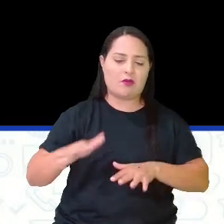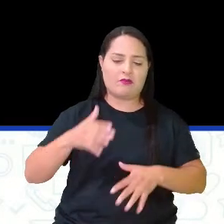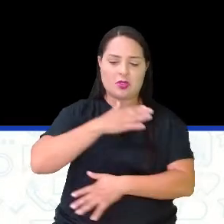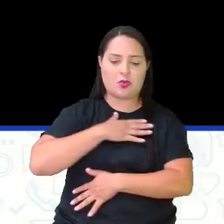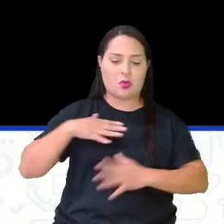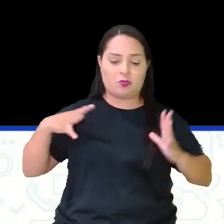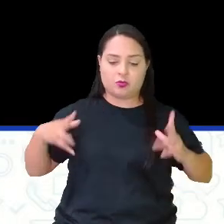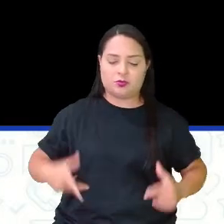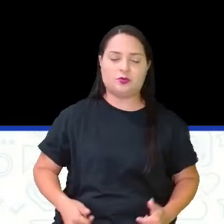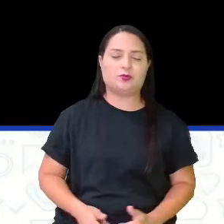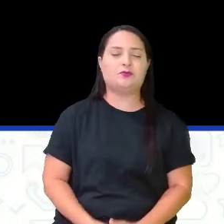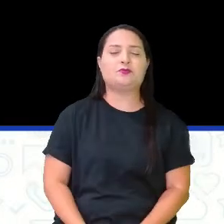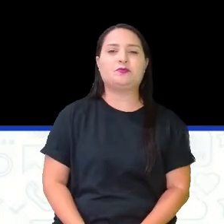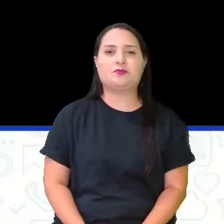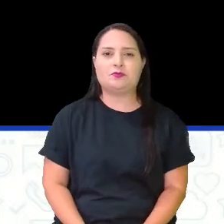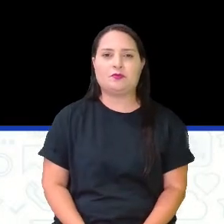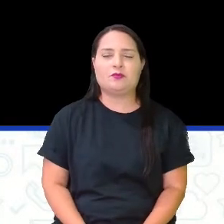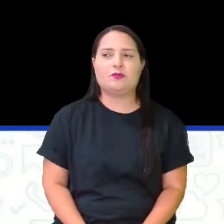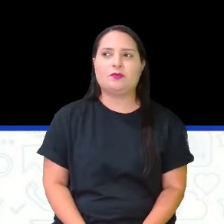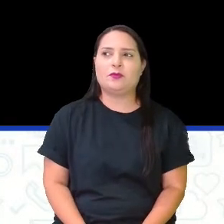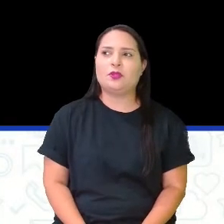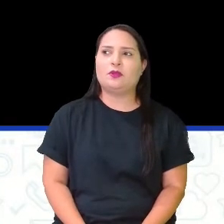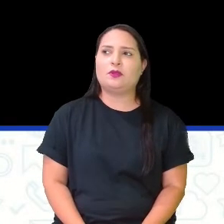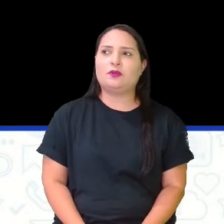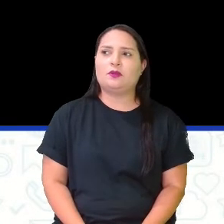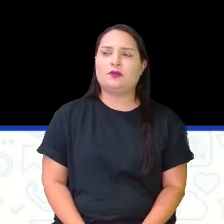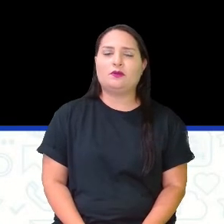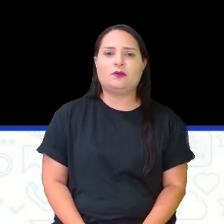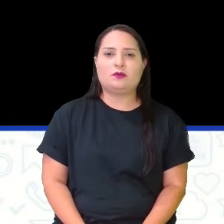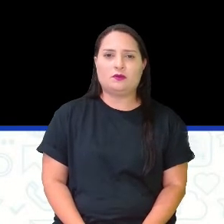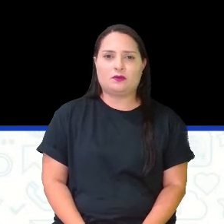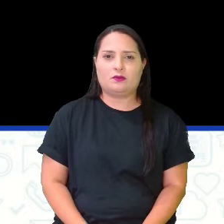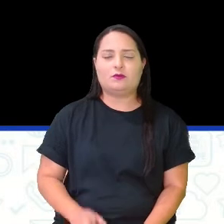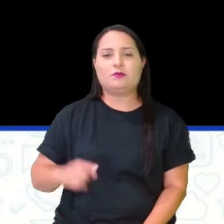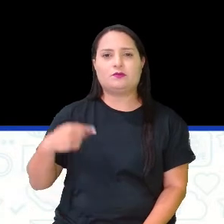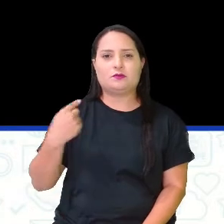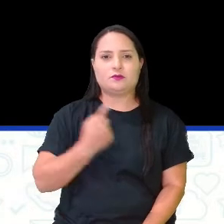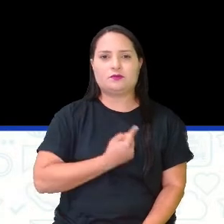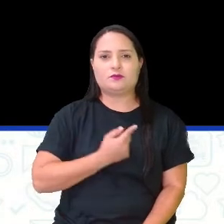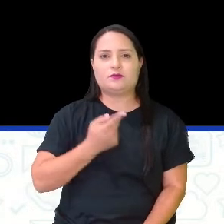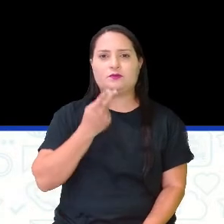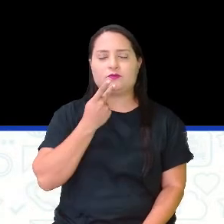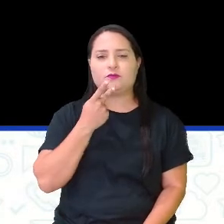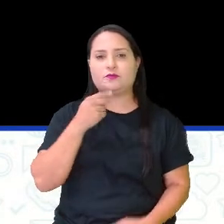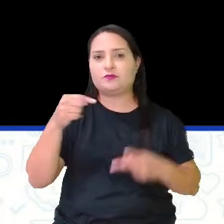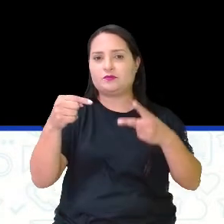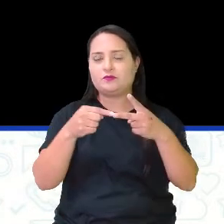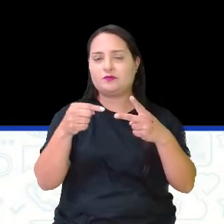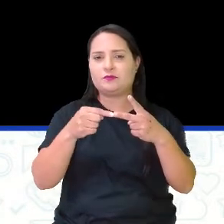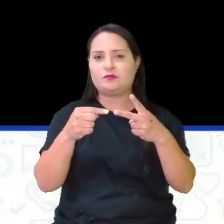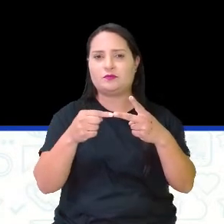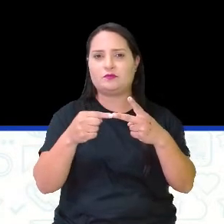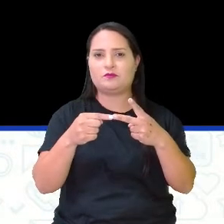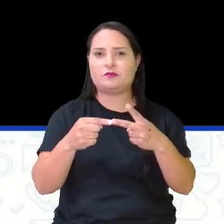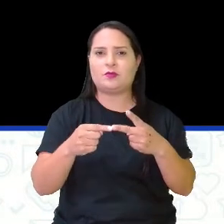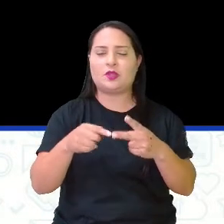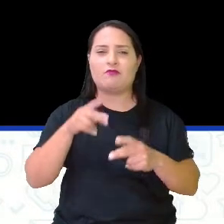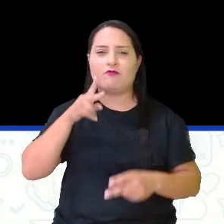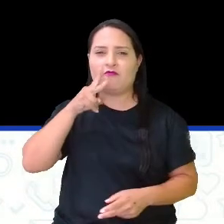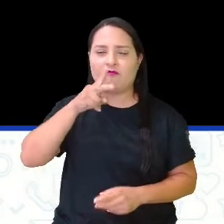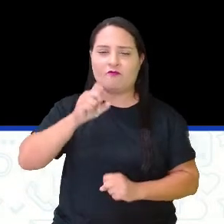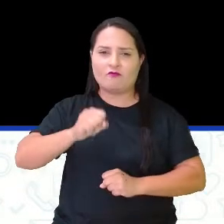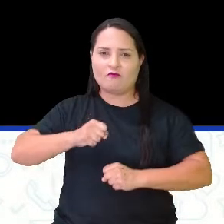parte da resistência. E aí, quando a gente fala o nosso segundo ponto é a força,